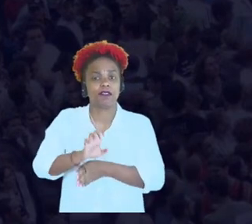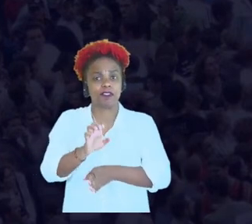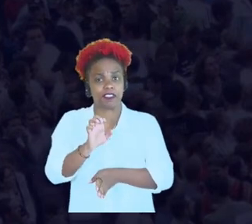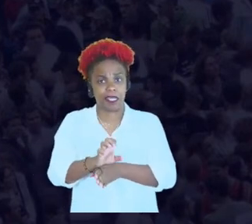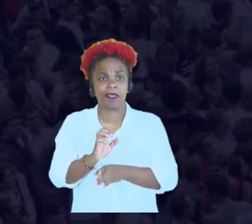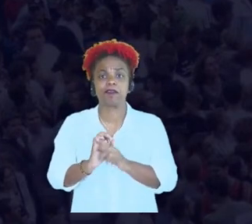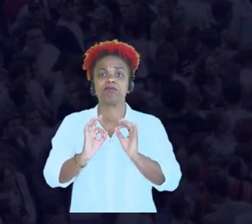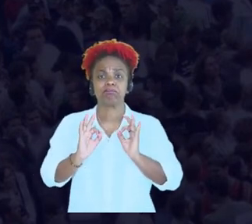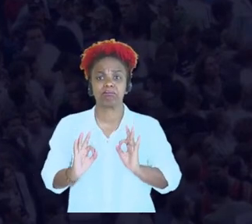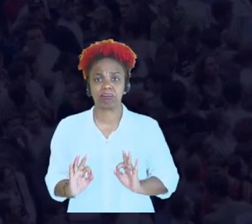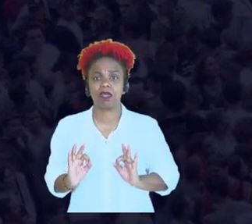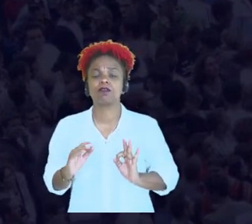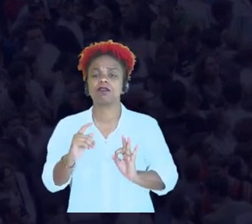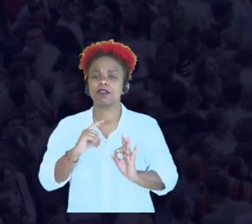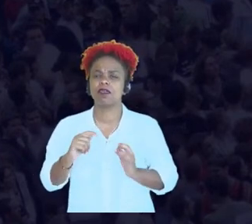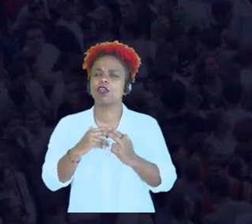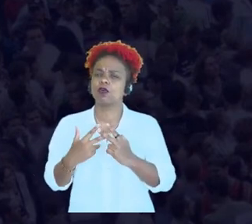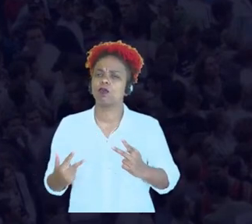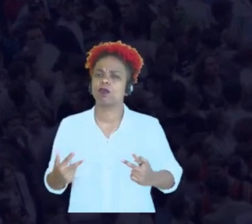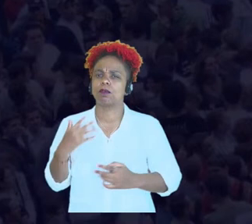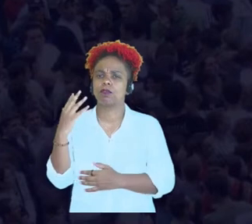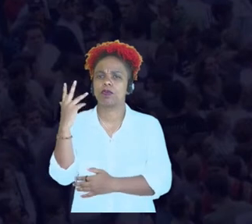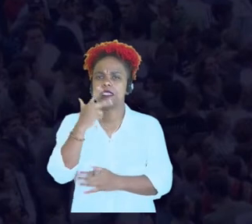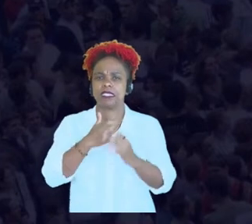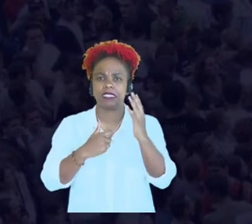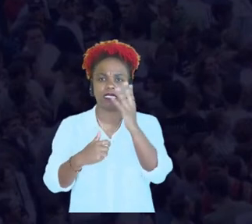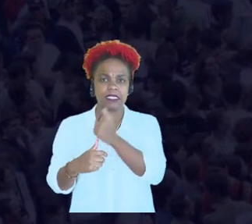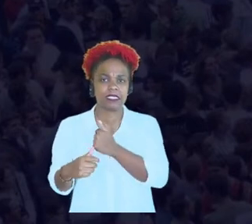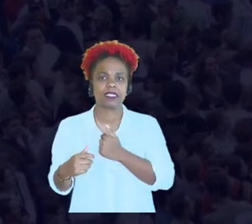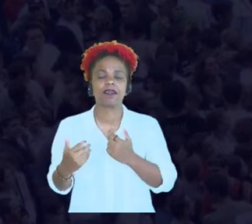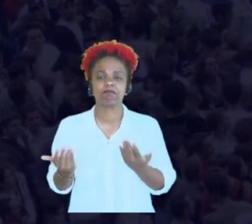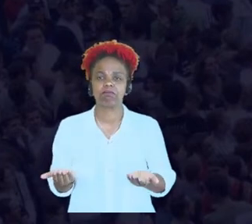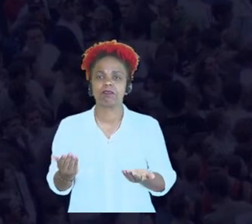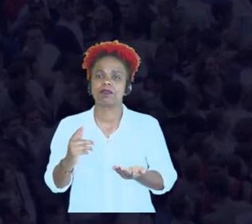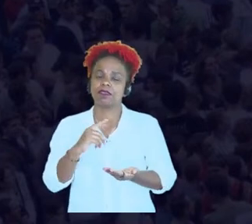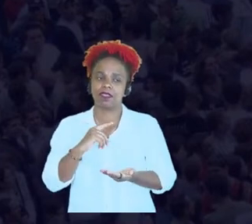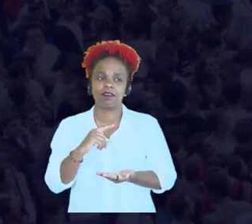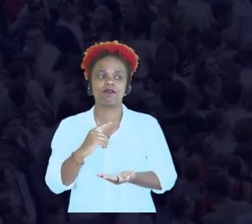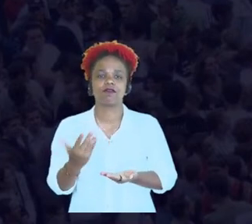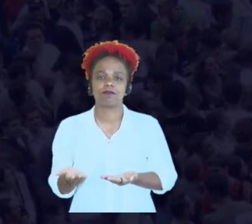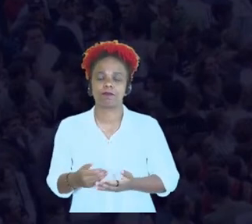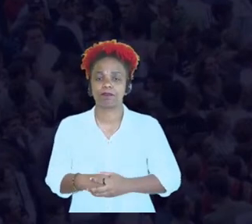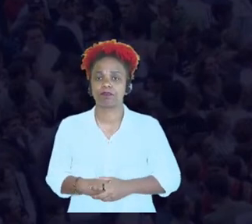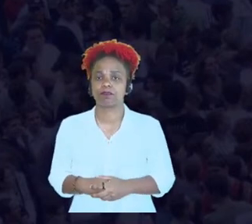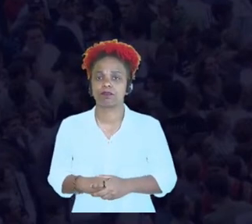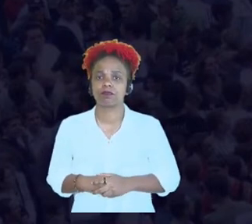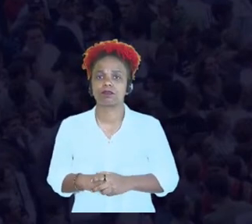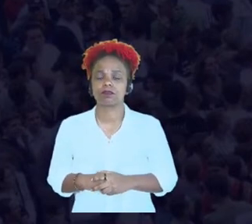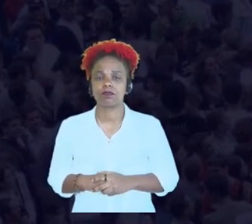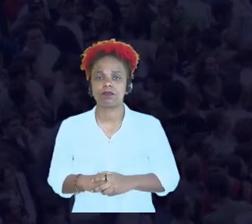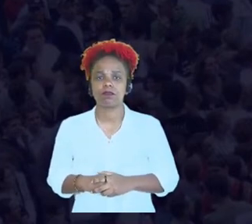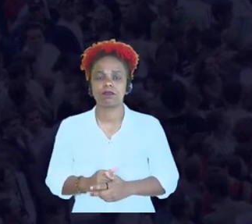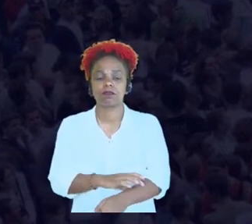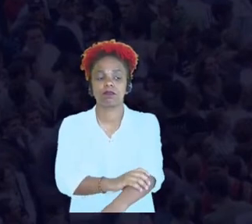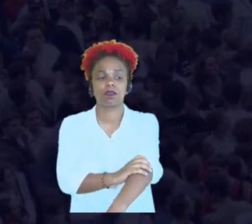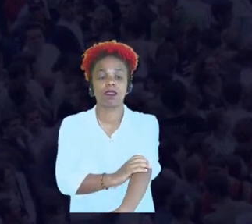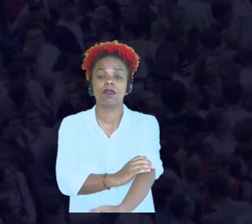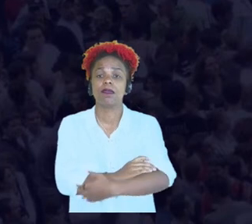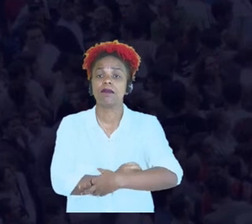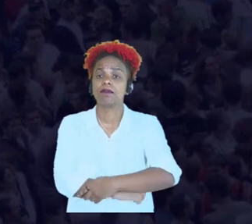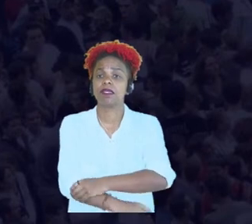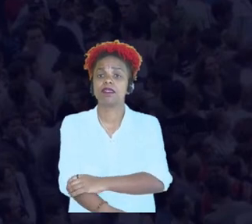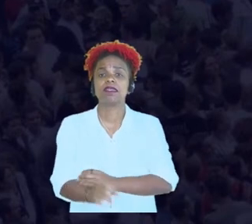eles fazem essas coisas bonitas, né? Eu nunca conseguiria fazer isso no Stata, no R ou no Excel. Mas quem quiser